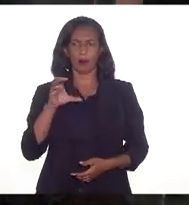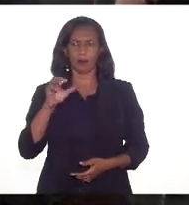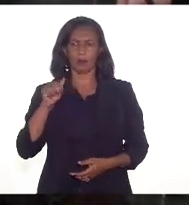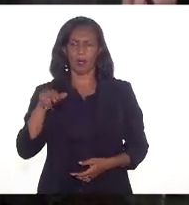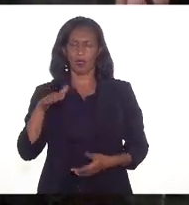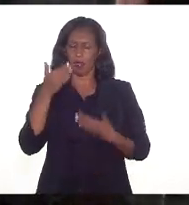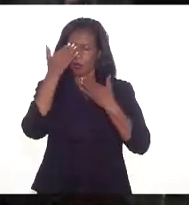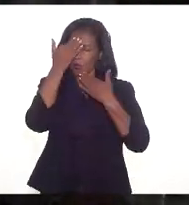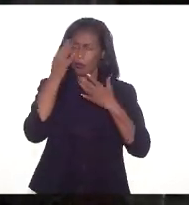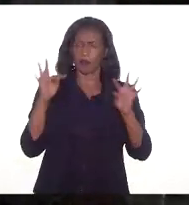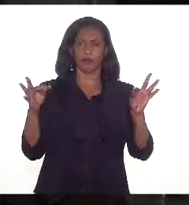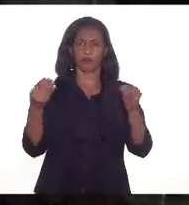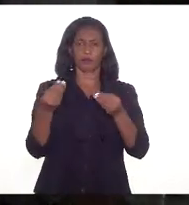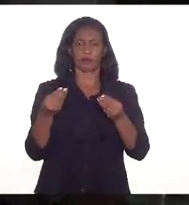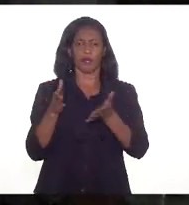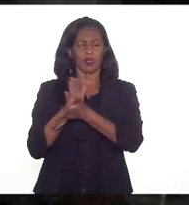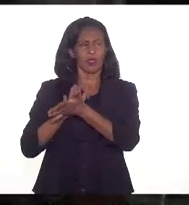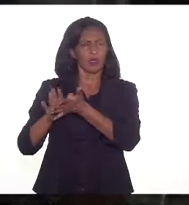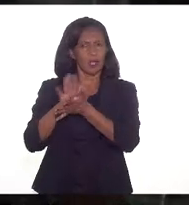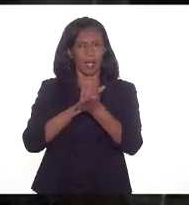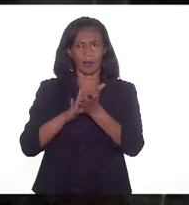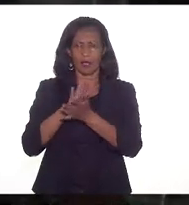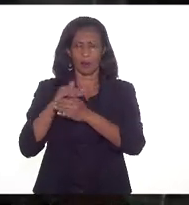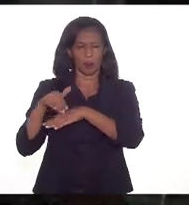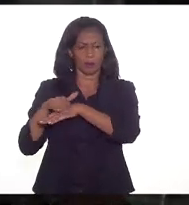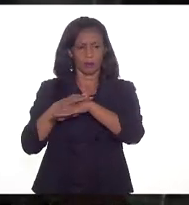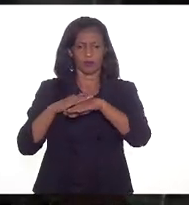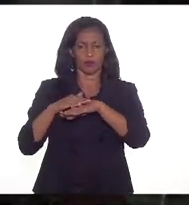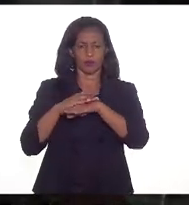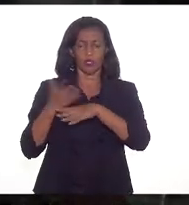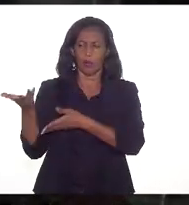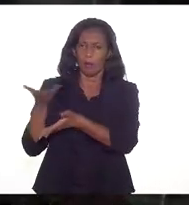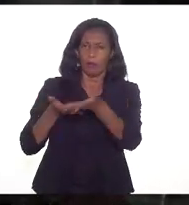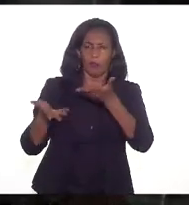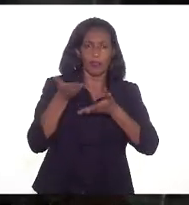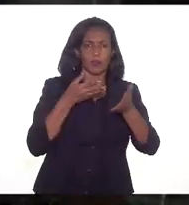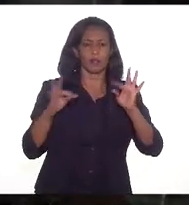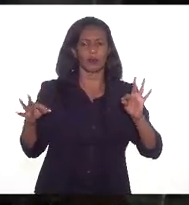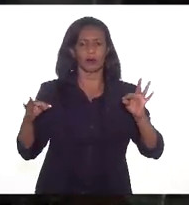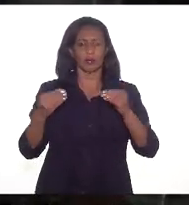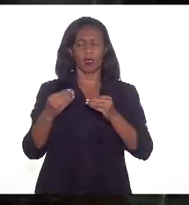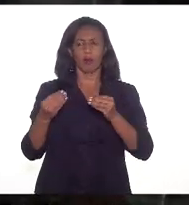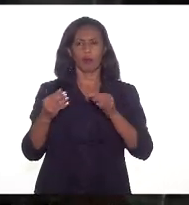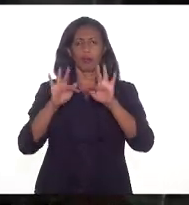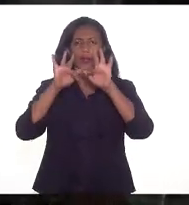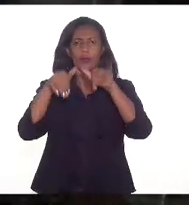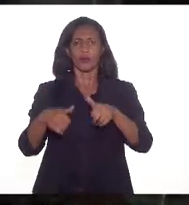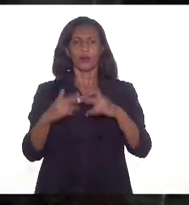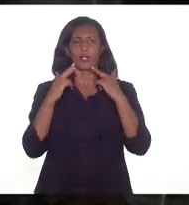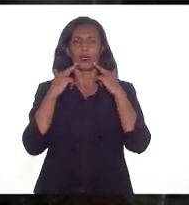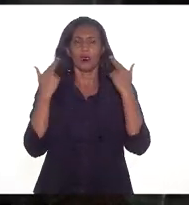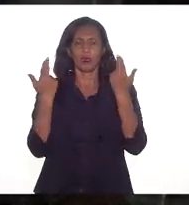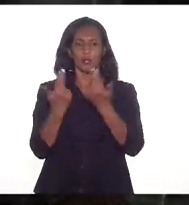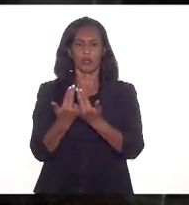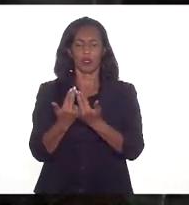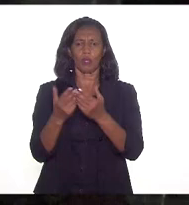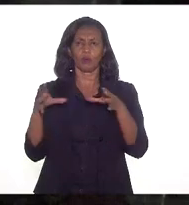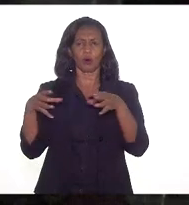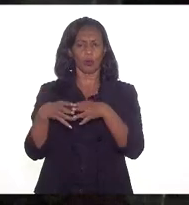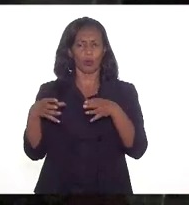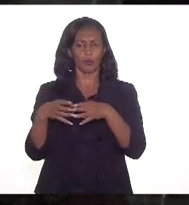todos. Nada mais havendo a tratar, agradeço a presença e a participação de todos. Dou por encerrada essa reunião remota da